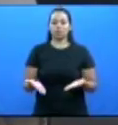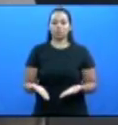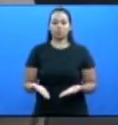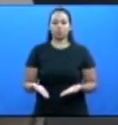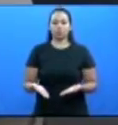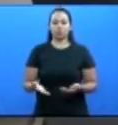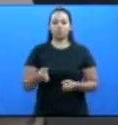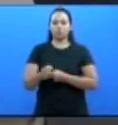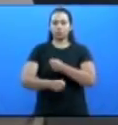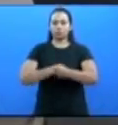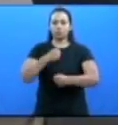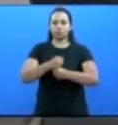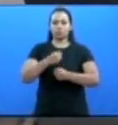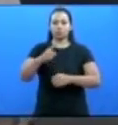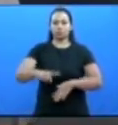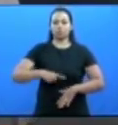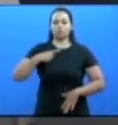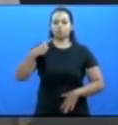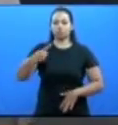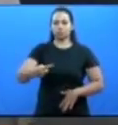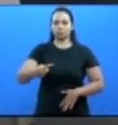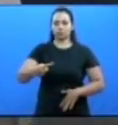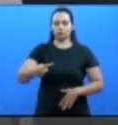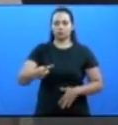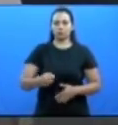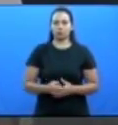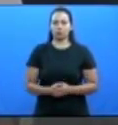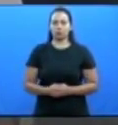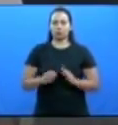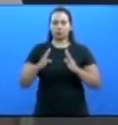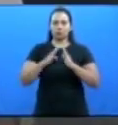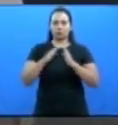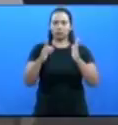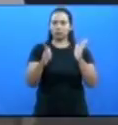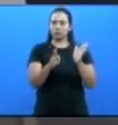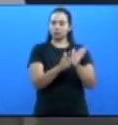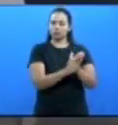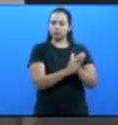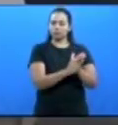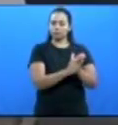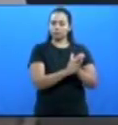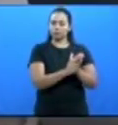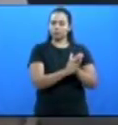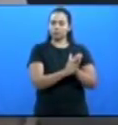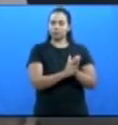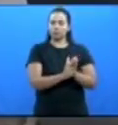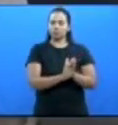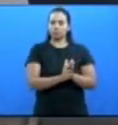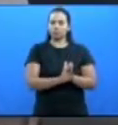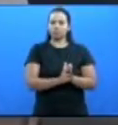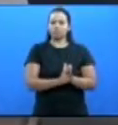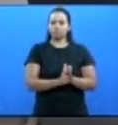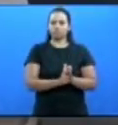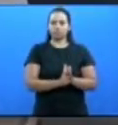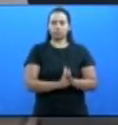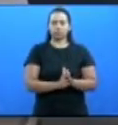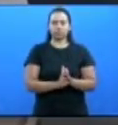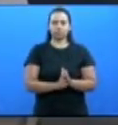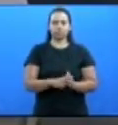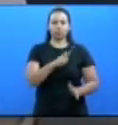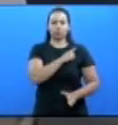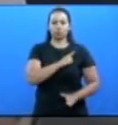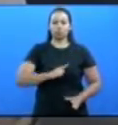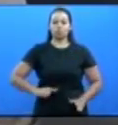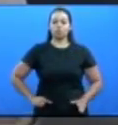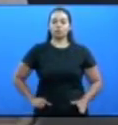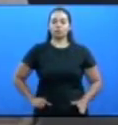que vem, talvez haver o empenho dessa Câmara também, para que a gente busque recursos do governo federal e do governo estadual